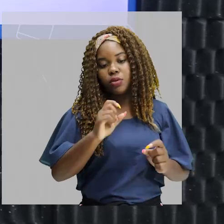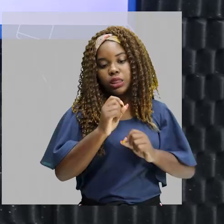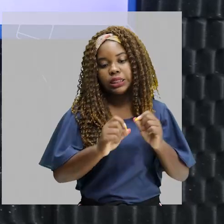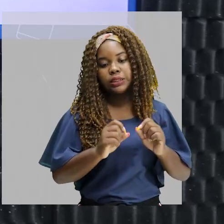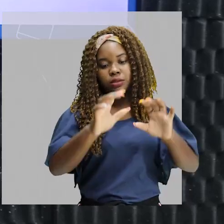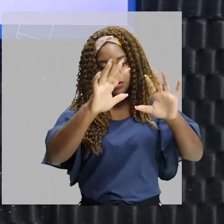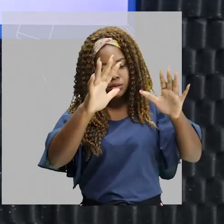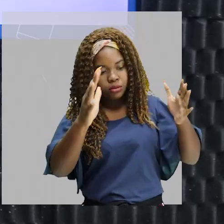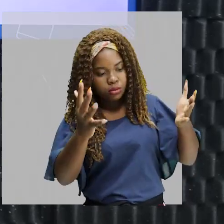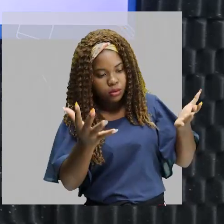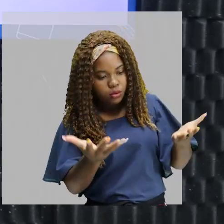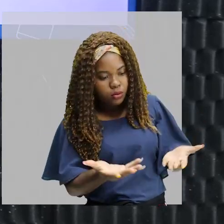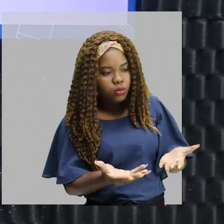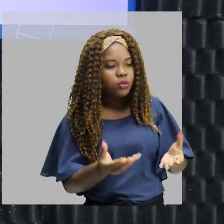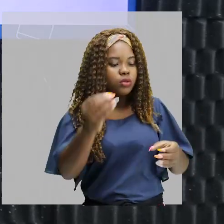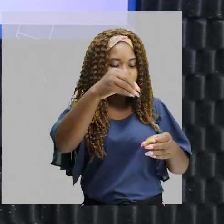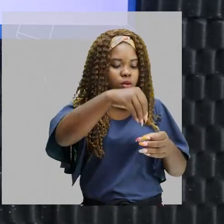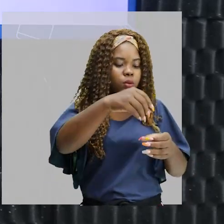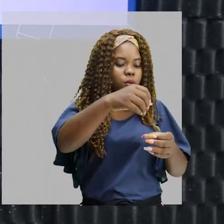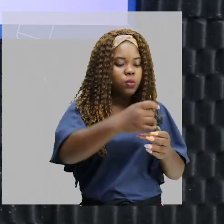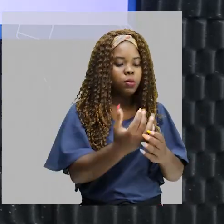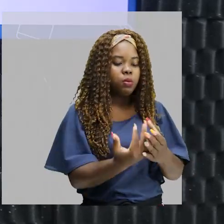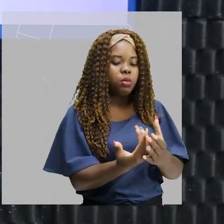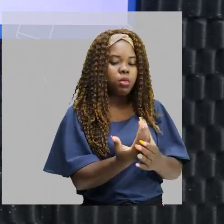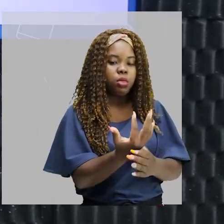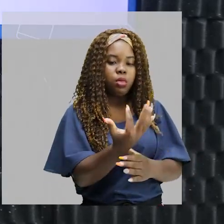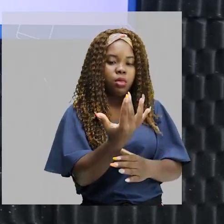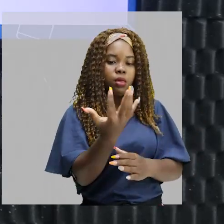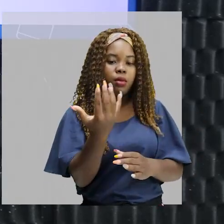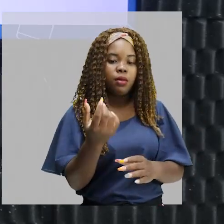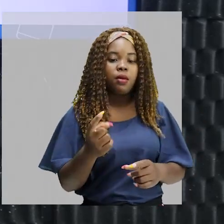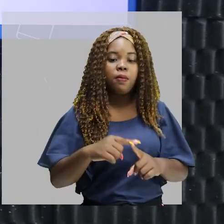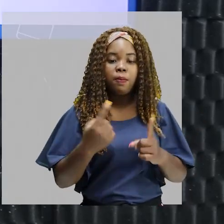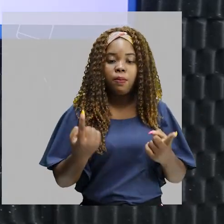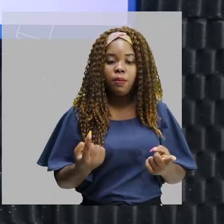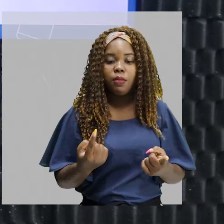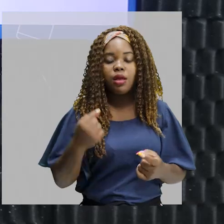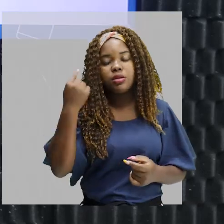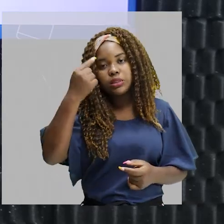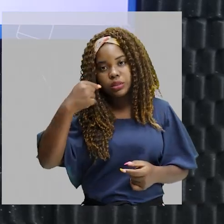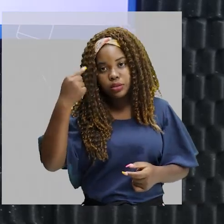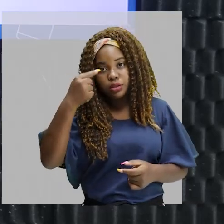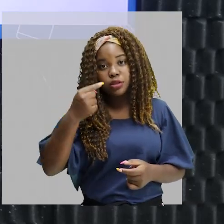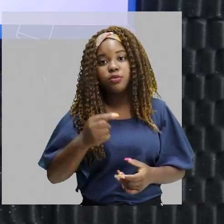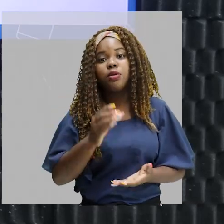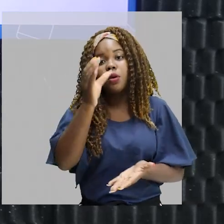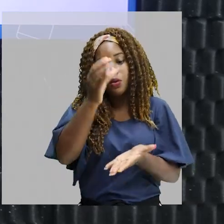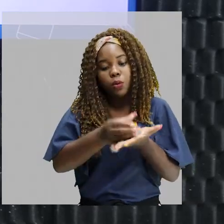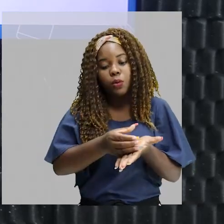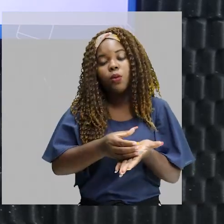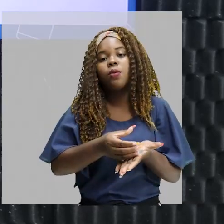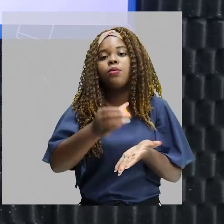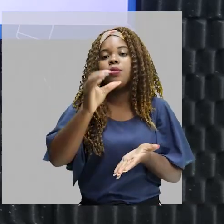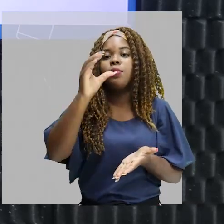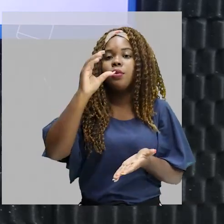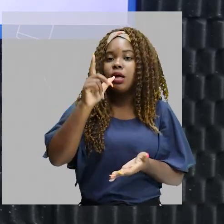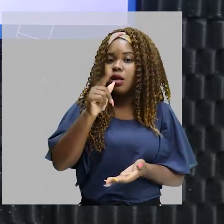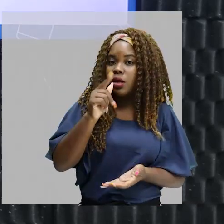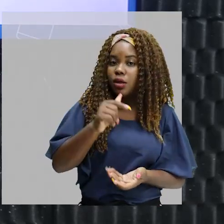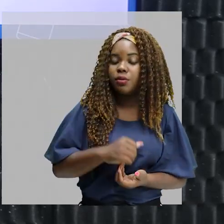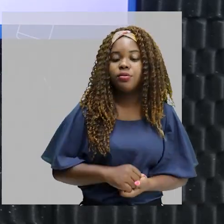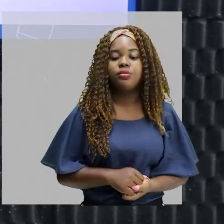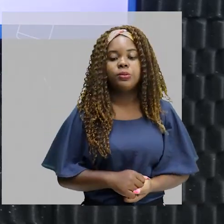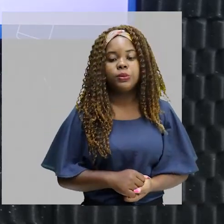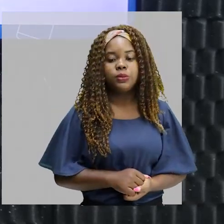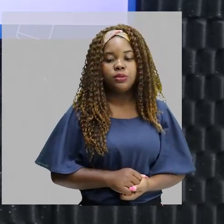aquele recipiente que você coloca a planta, tá? Na Espanha, vaso é um copo, esse copo que a gente usa para beber água, suco, etc.